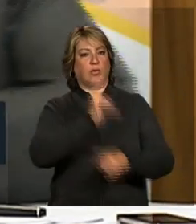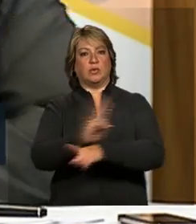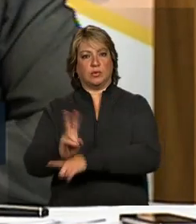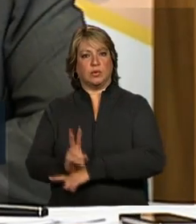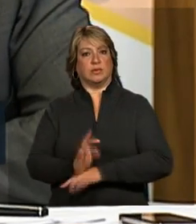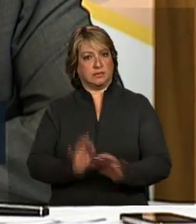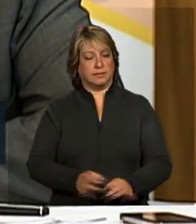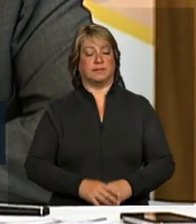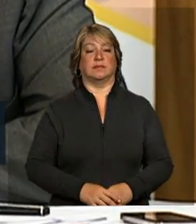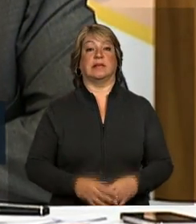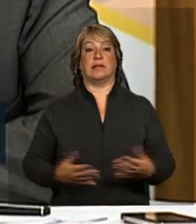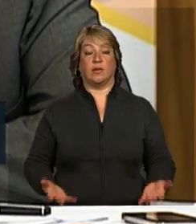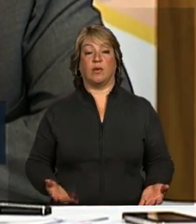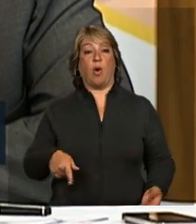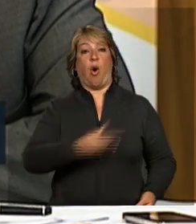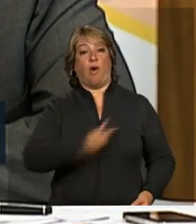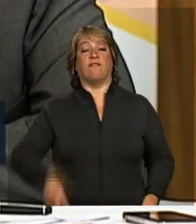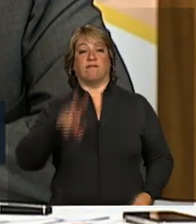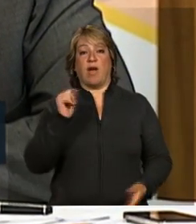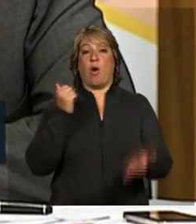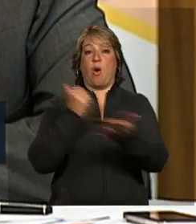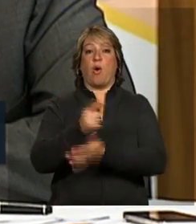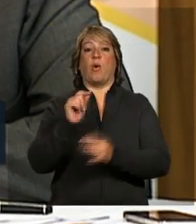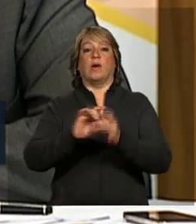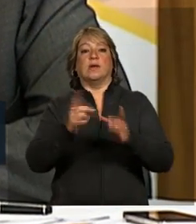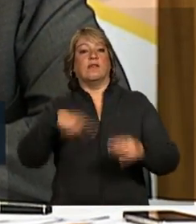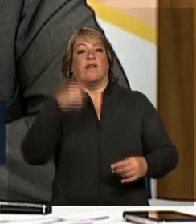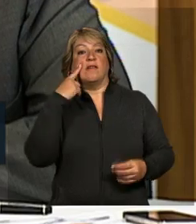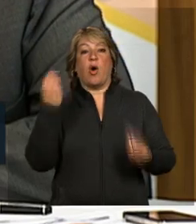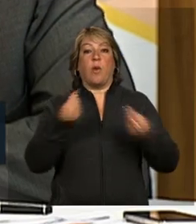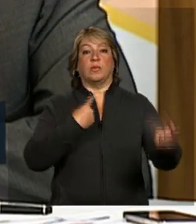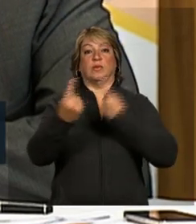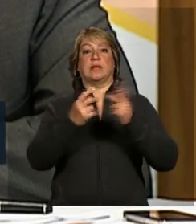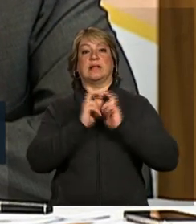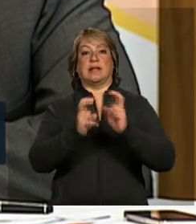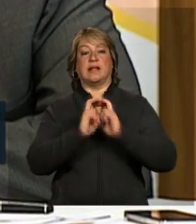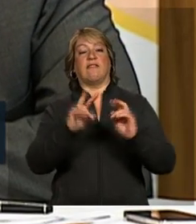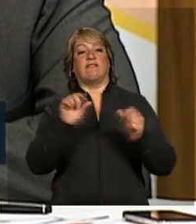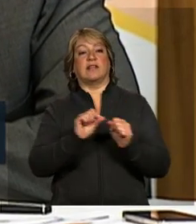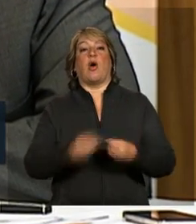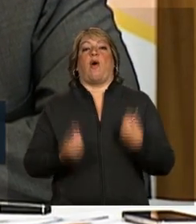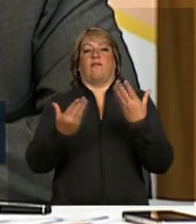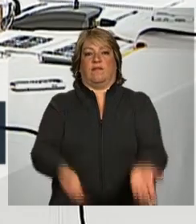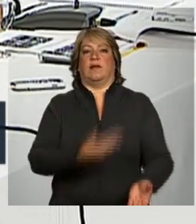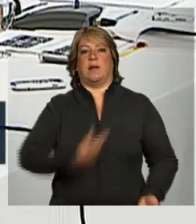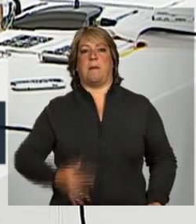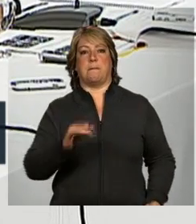isso exatamente e vai o governo vai comprar a disponibilidade de circulação de trens e vai fazer uma oferta pública dessa